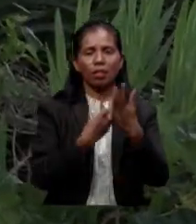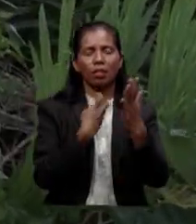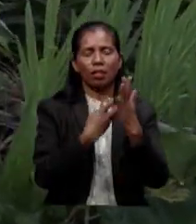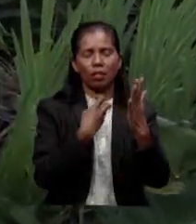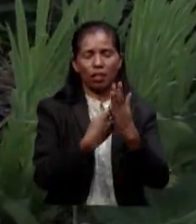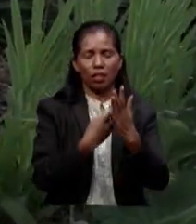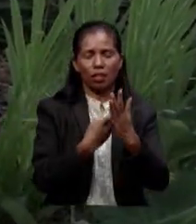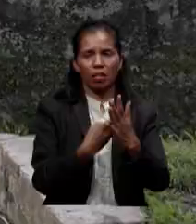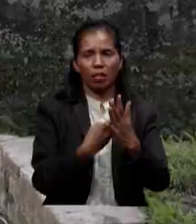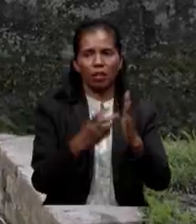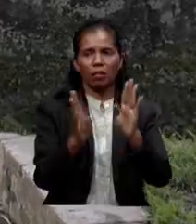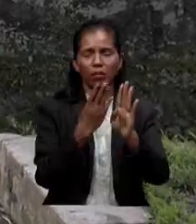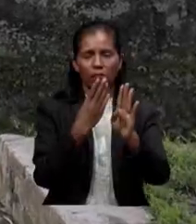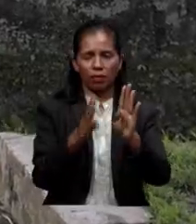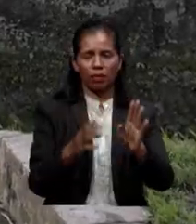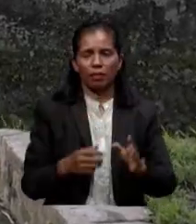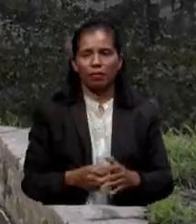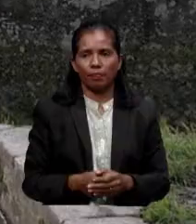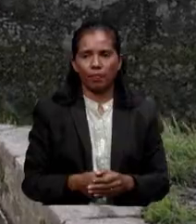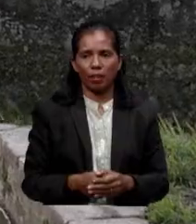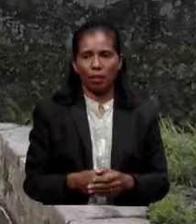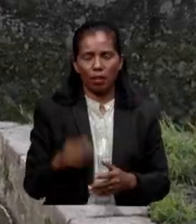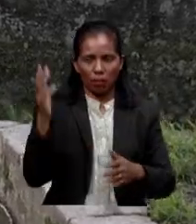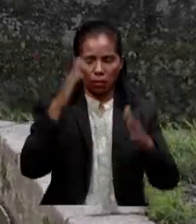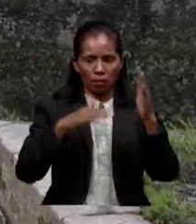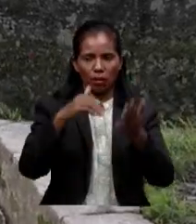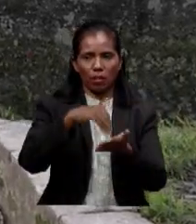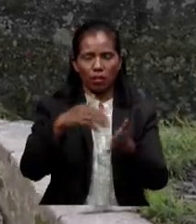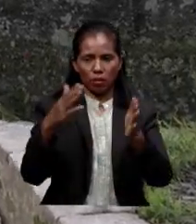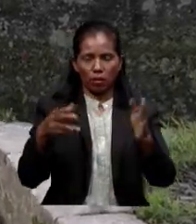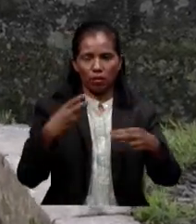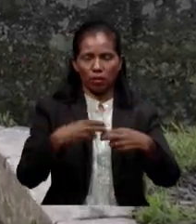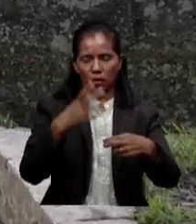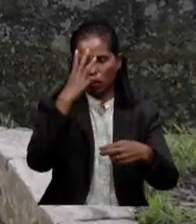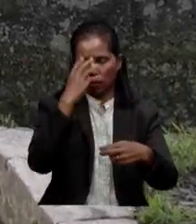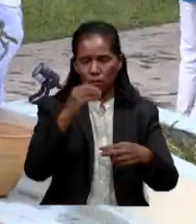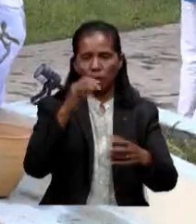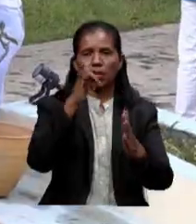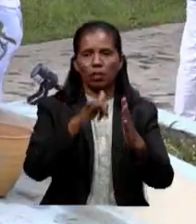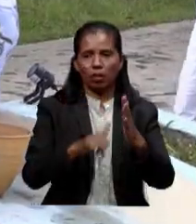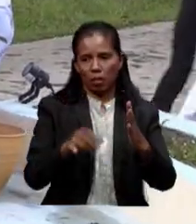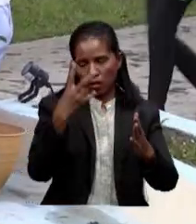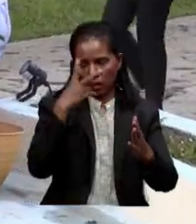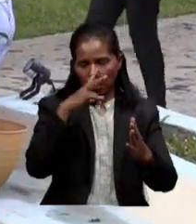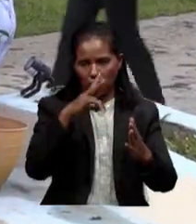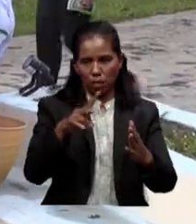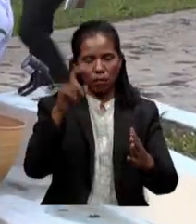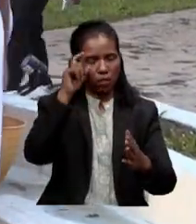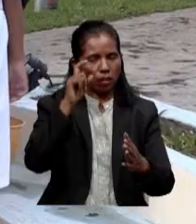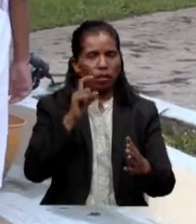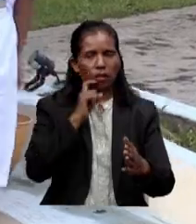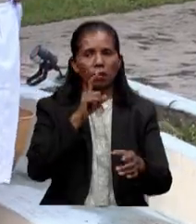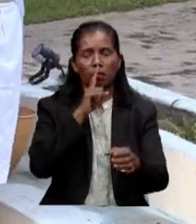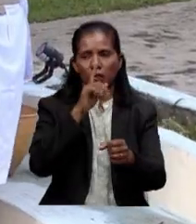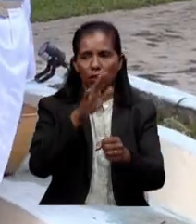nai nai nai aku kondit ni. Acontecimento ne afeta durante Sira Susar Atutoba no Hela. A situação ne Sanan Gusmão